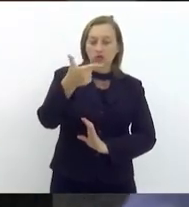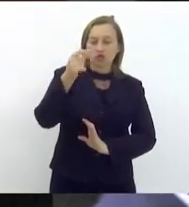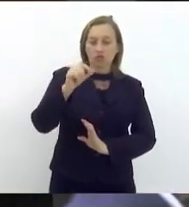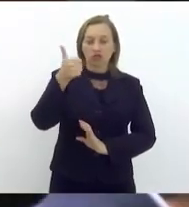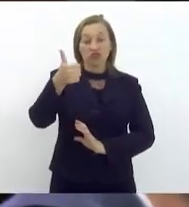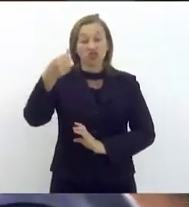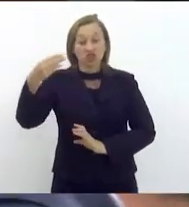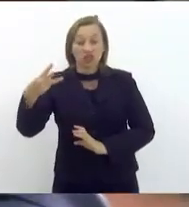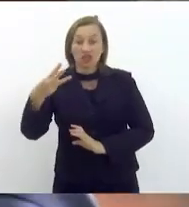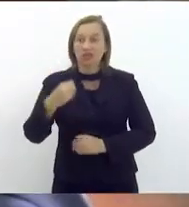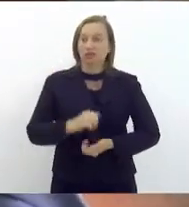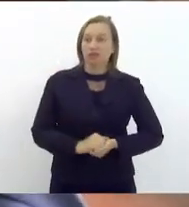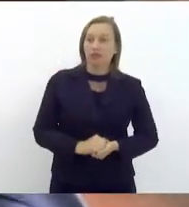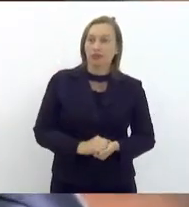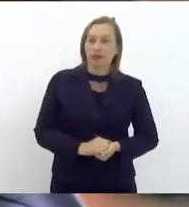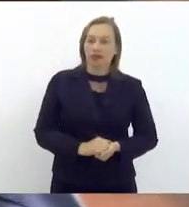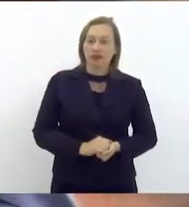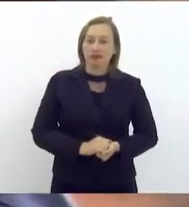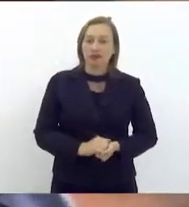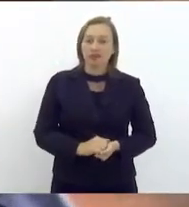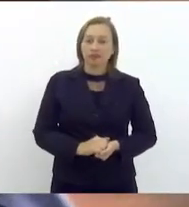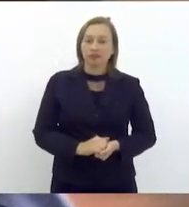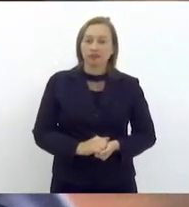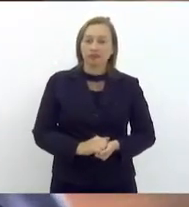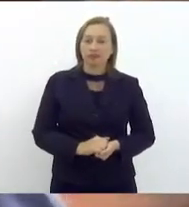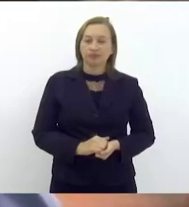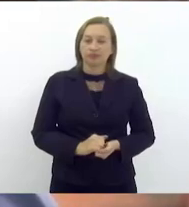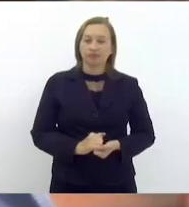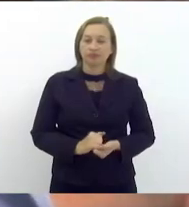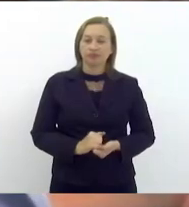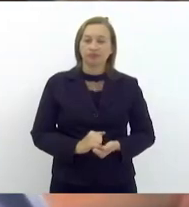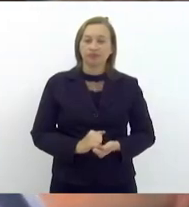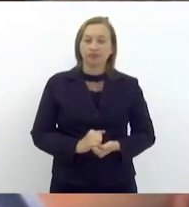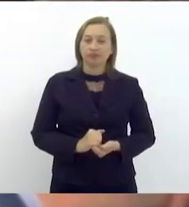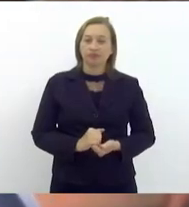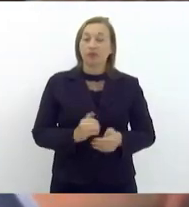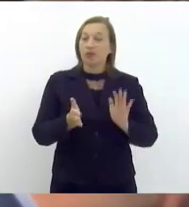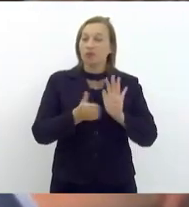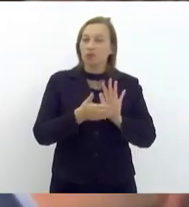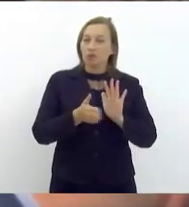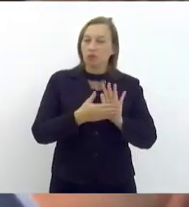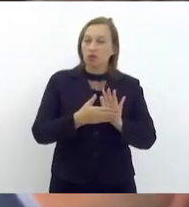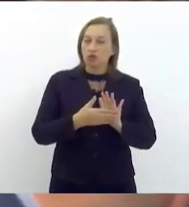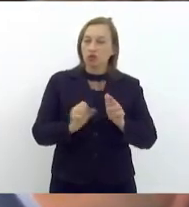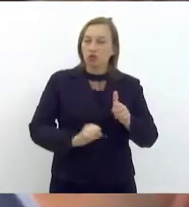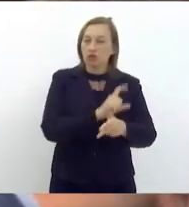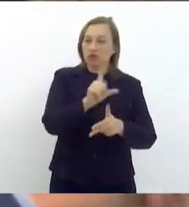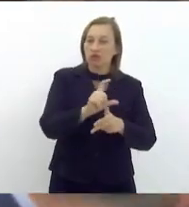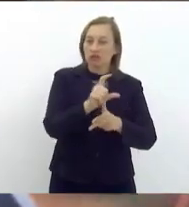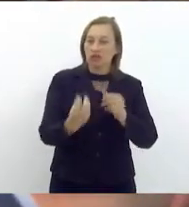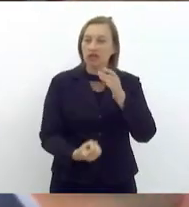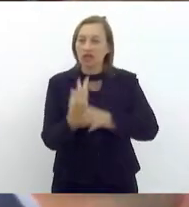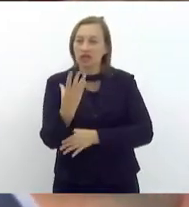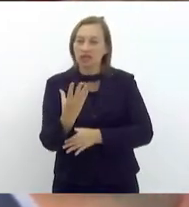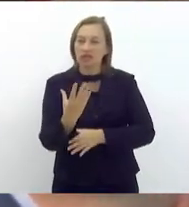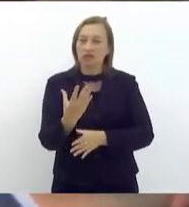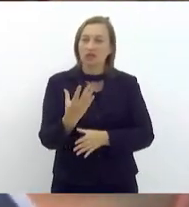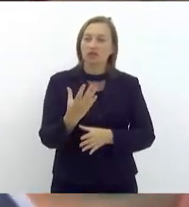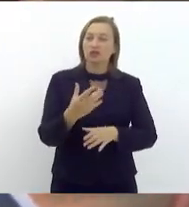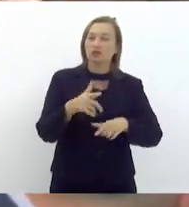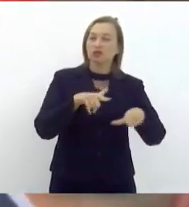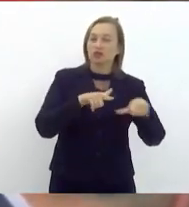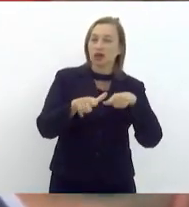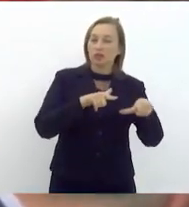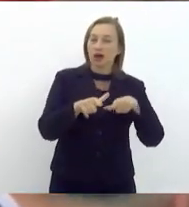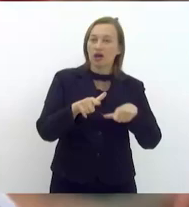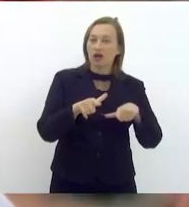é que né propõe e autoriza o poder executivo a criação do serviço volante móvel